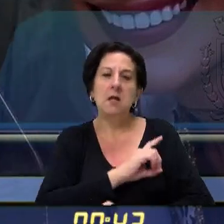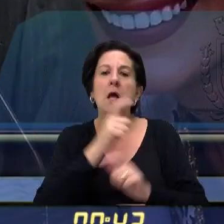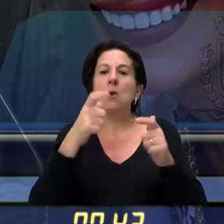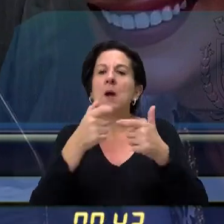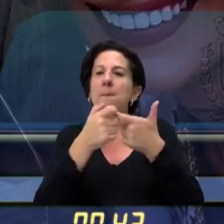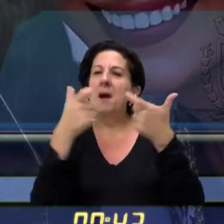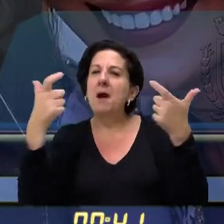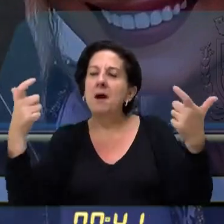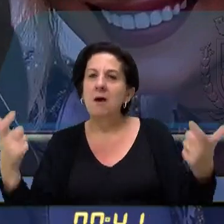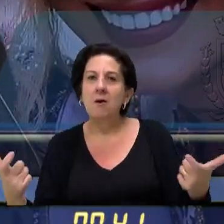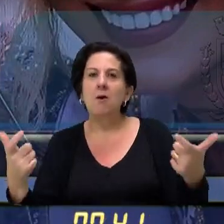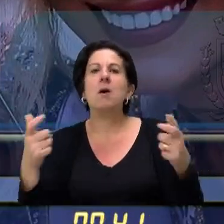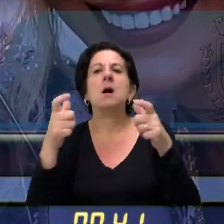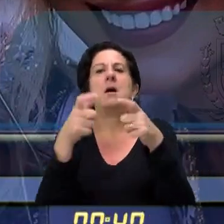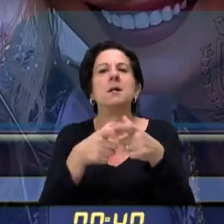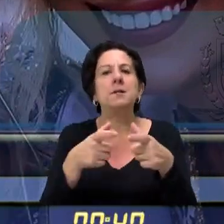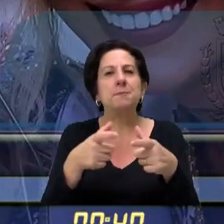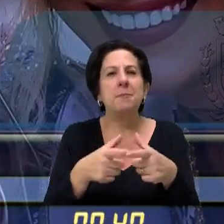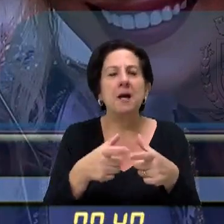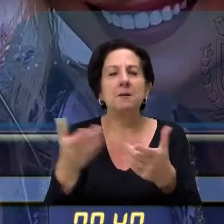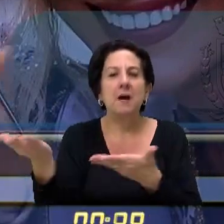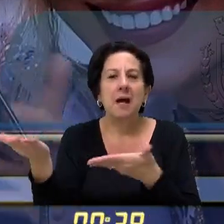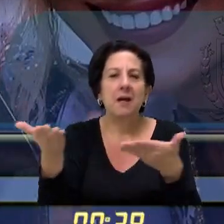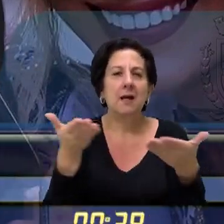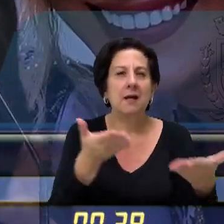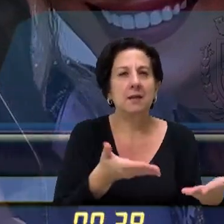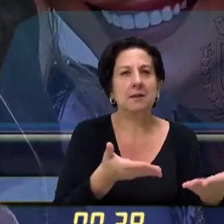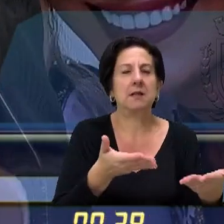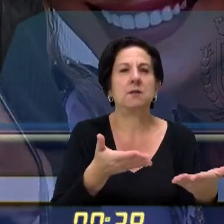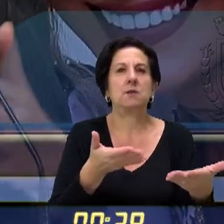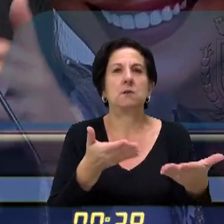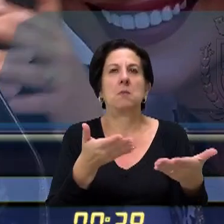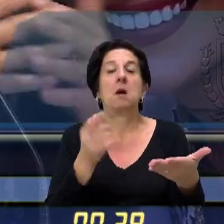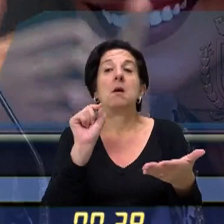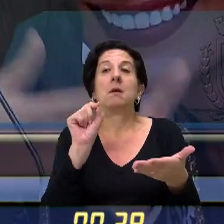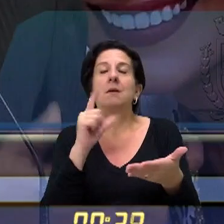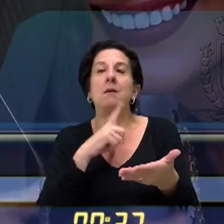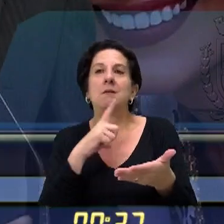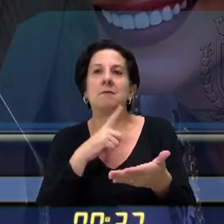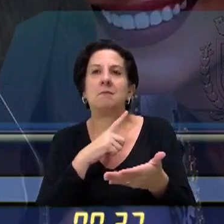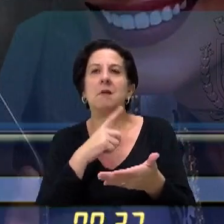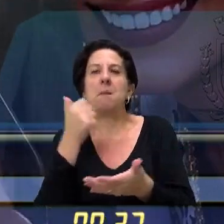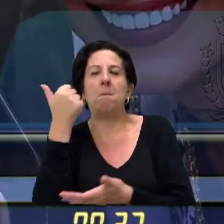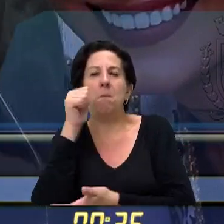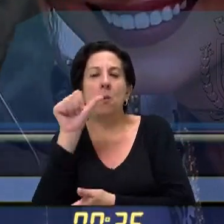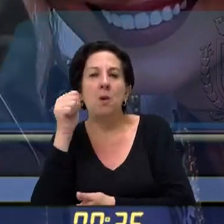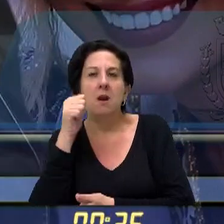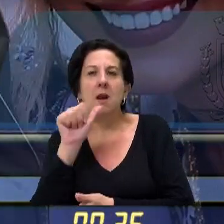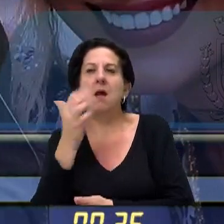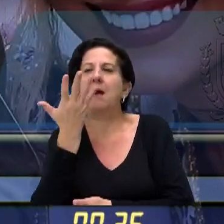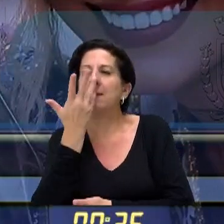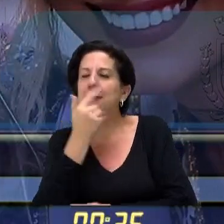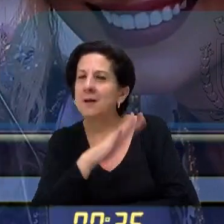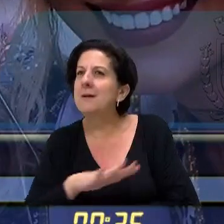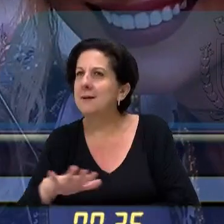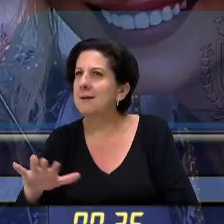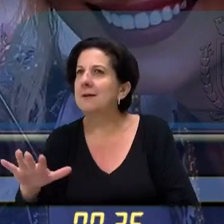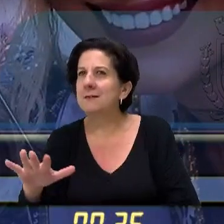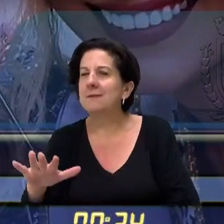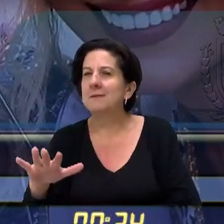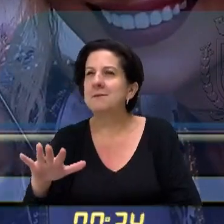mais amplos, nós temos espaços para atendimento de vulneráveis, tanto as nossas mulheres, quanto as nossas crianças, os